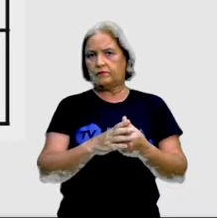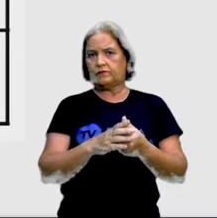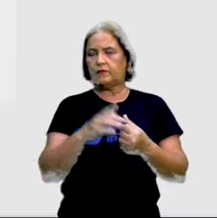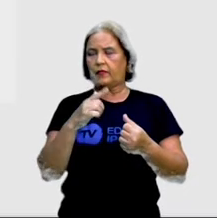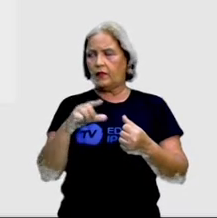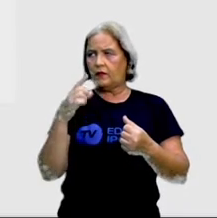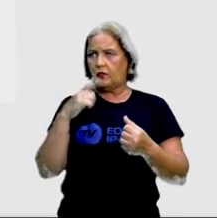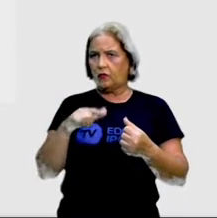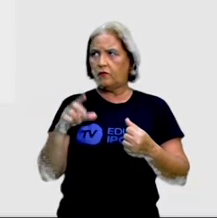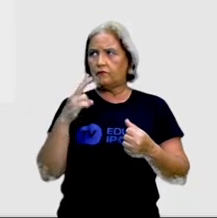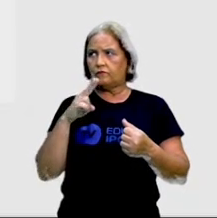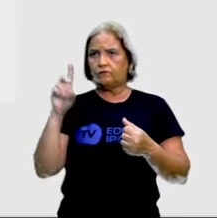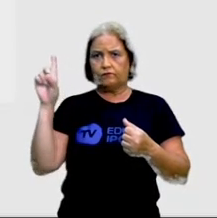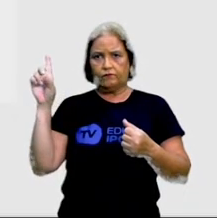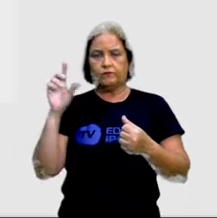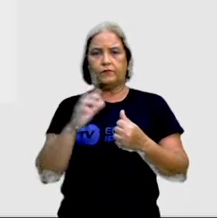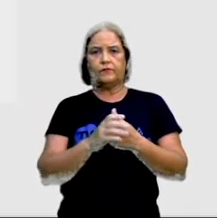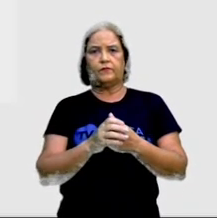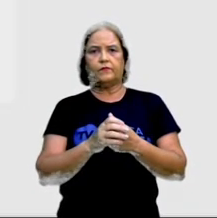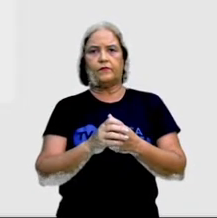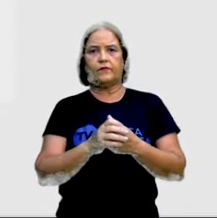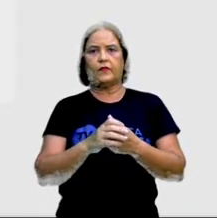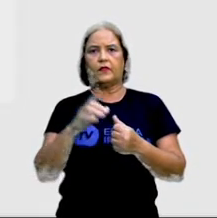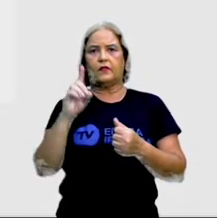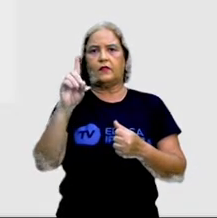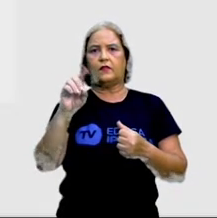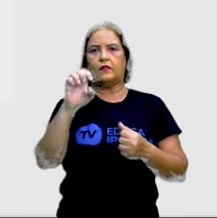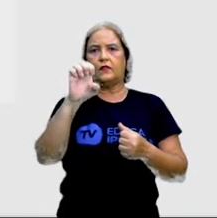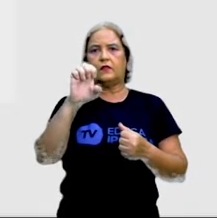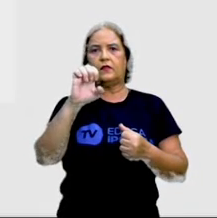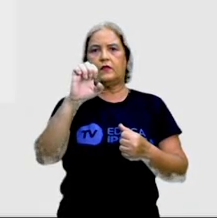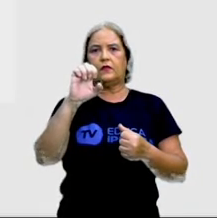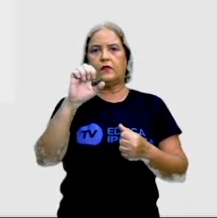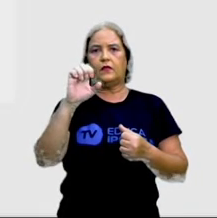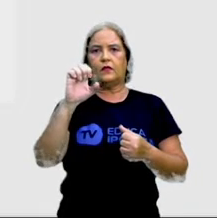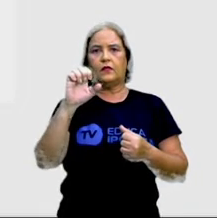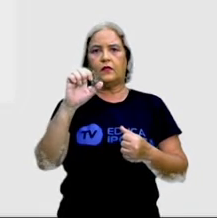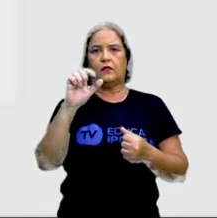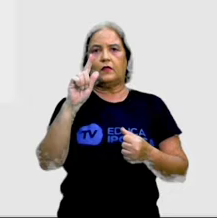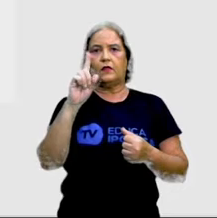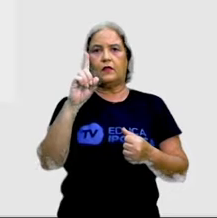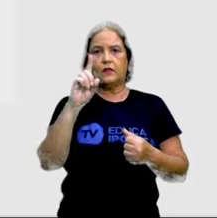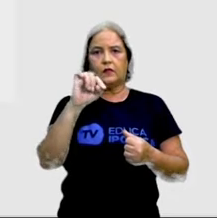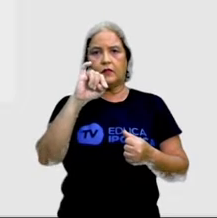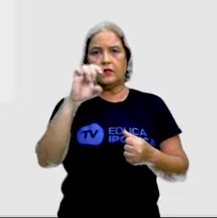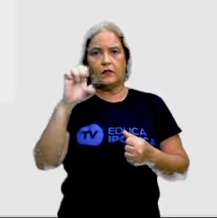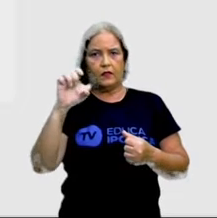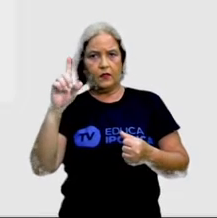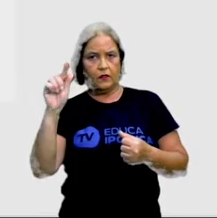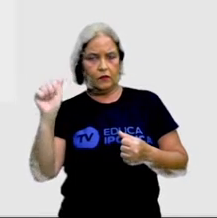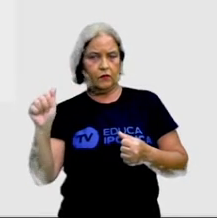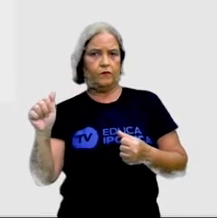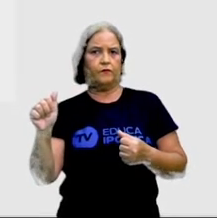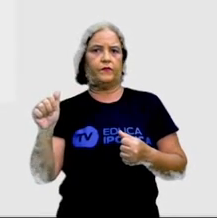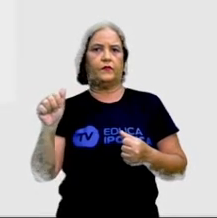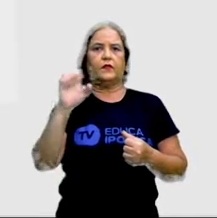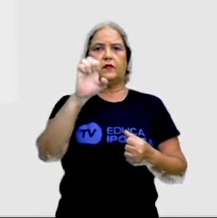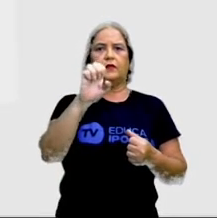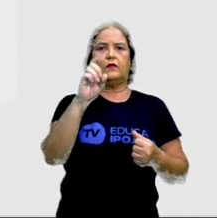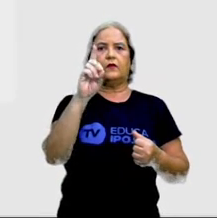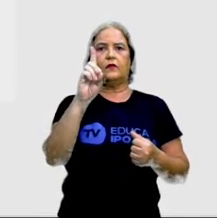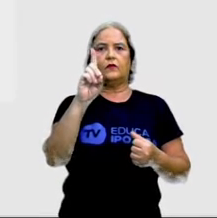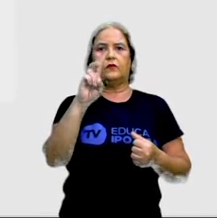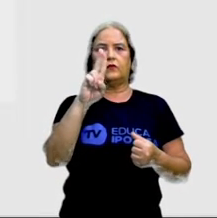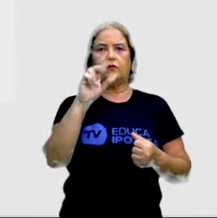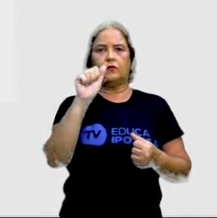vamos voltar lá para você ver é Diego Eduardo o Gabriel lembro que que a gente viu